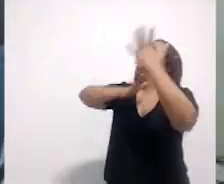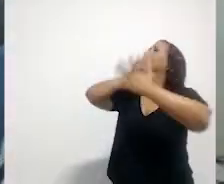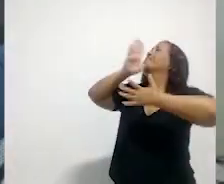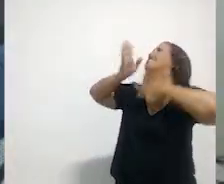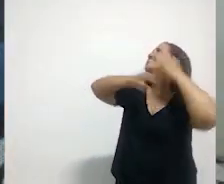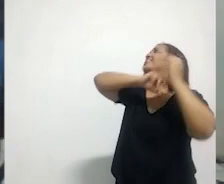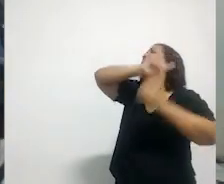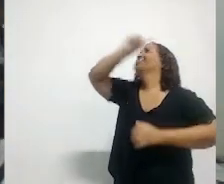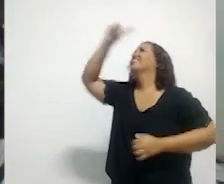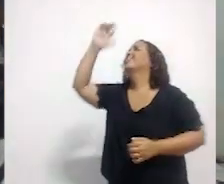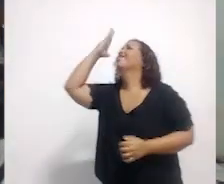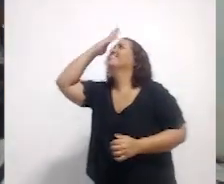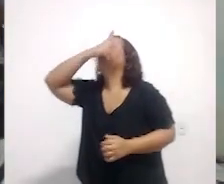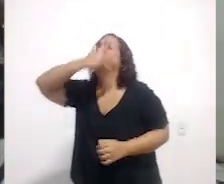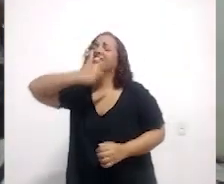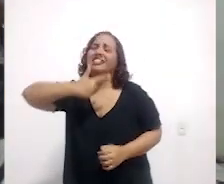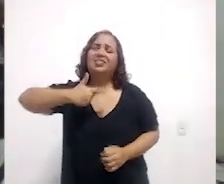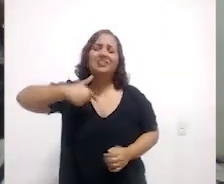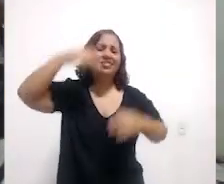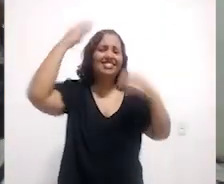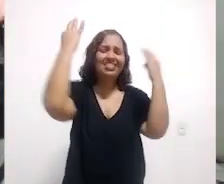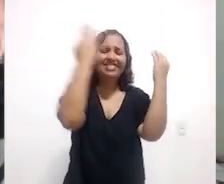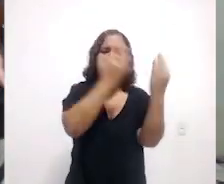Dizer que és formoso.